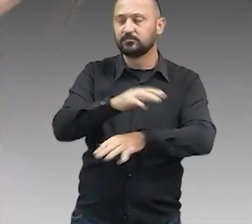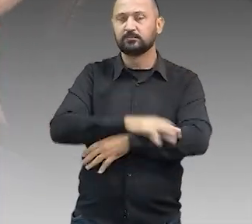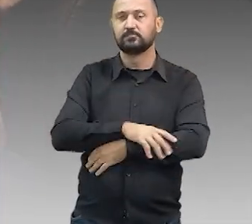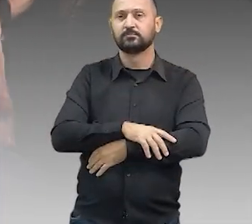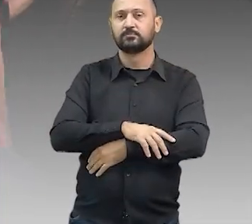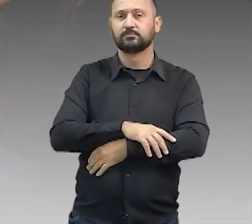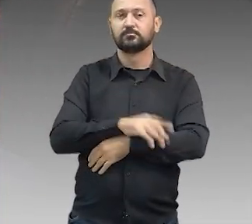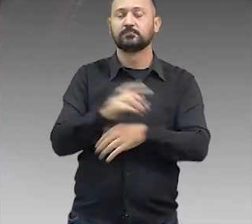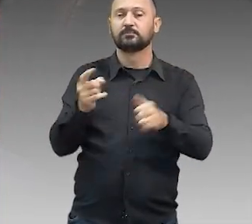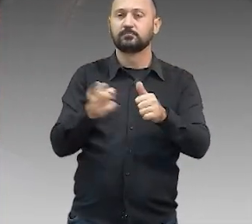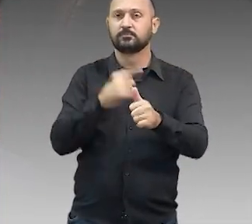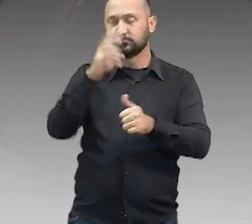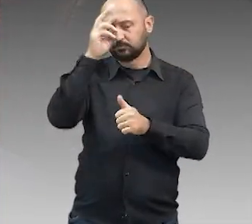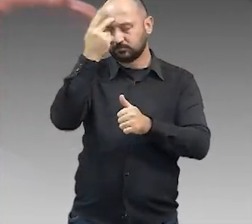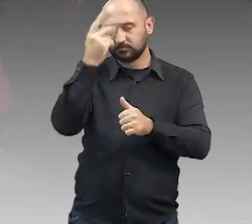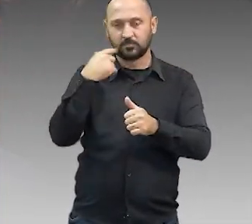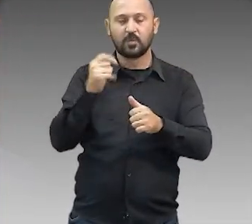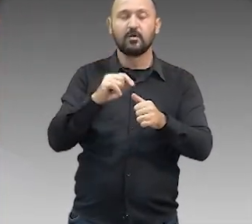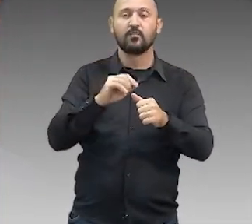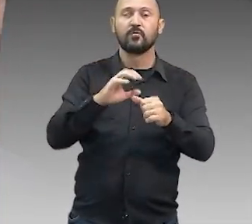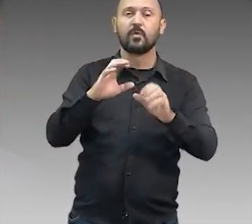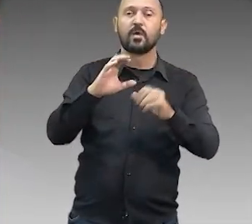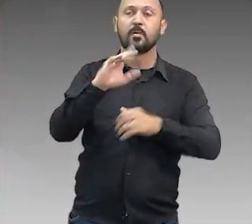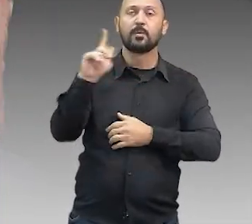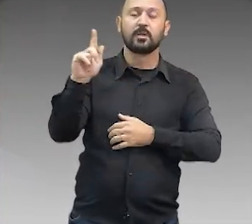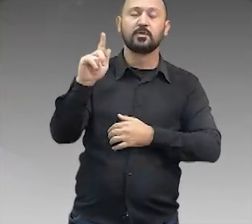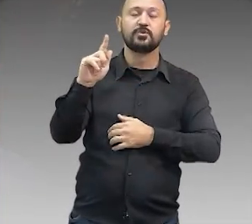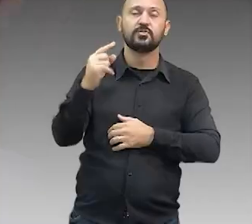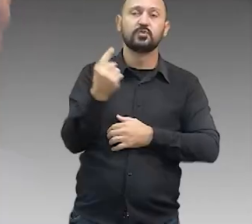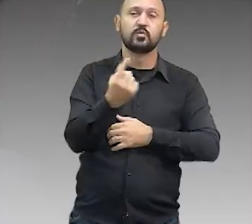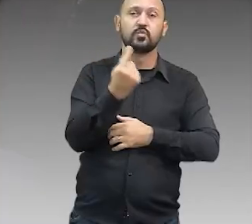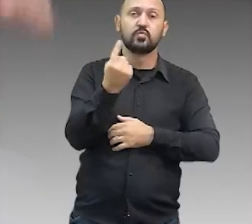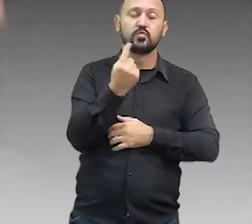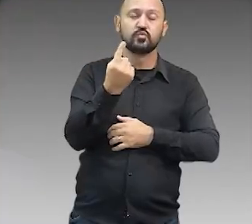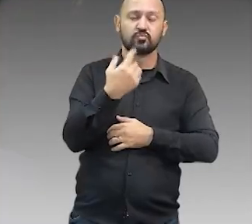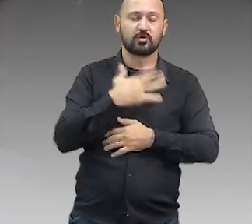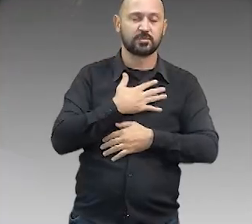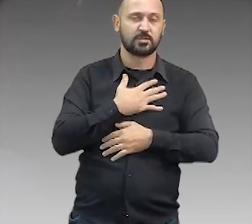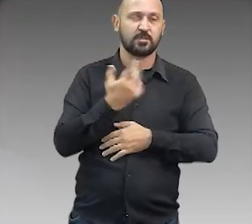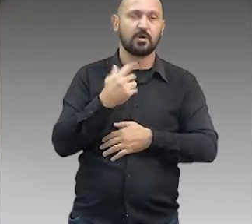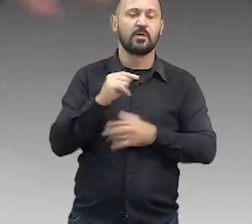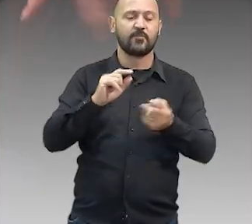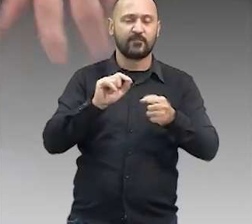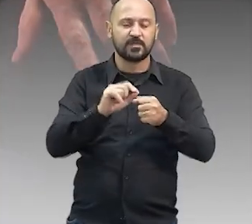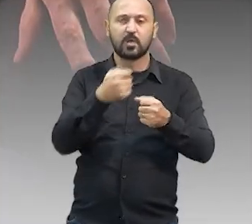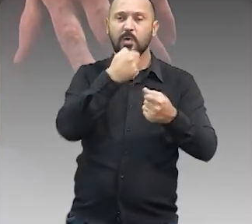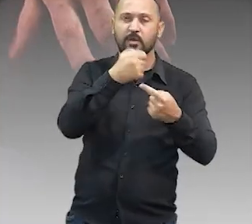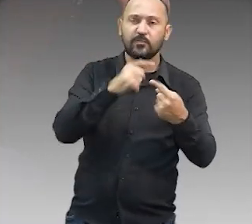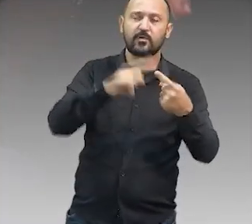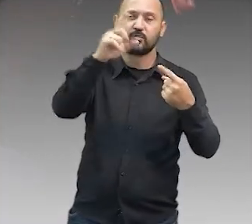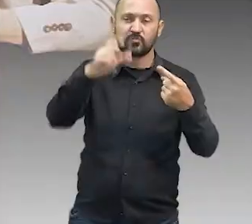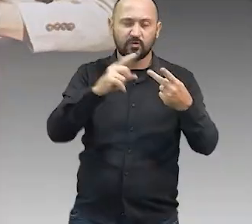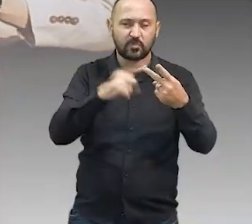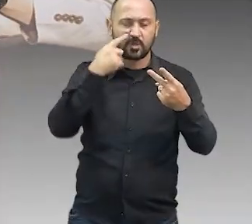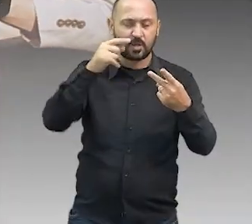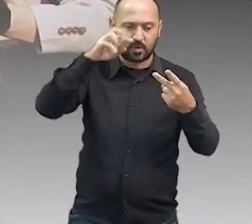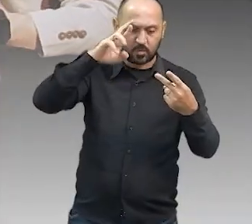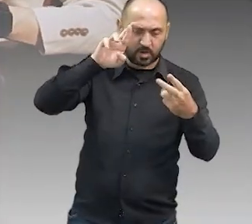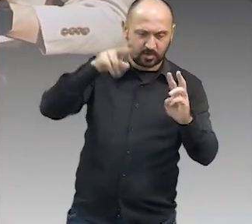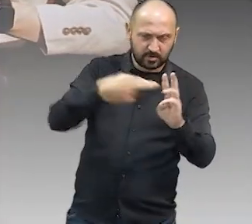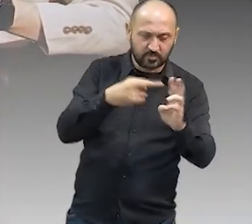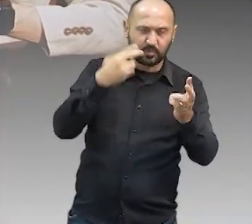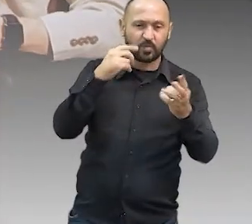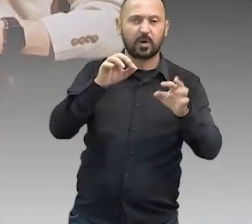sozinho, só eu era tudo, eu era o repórter, o fotógrafo, o revisor, o editor, enfim. E no primeiro momento já